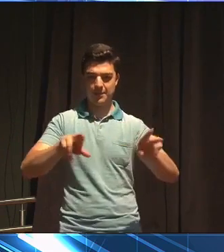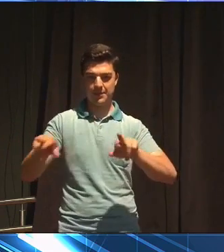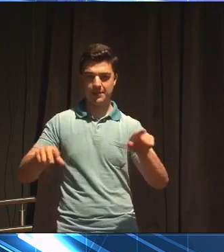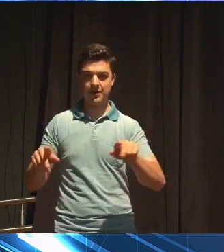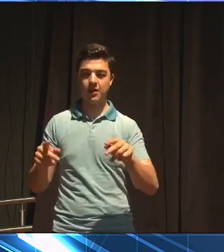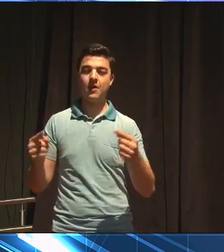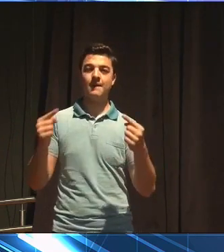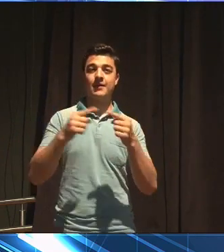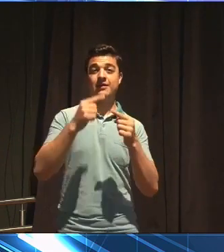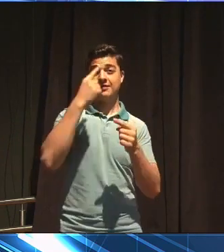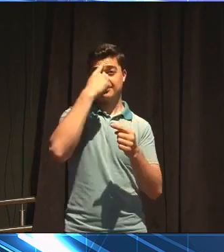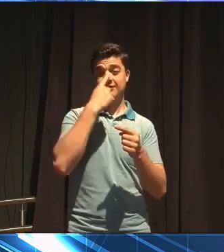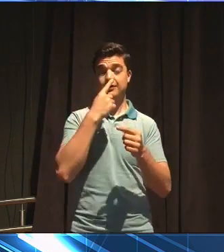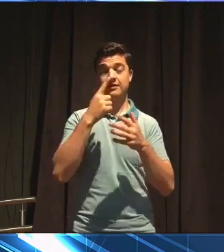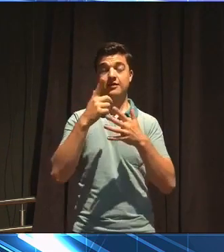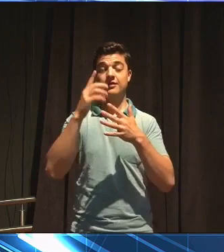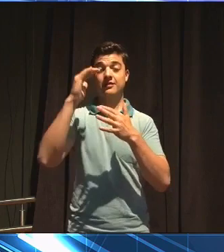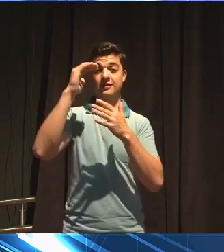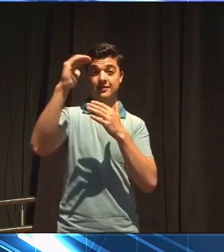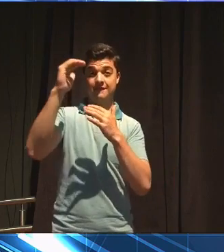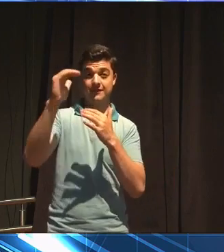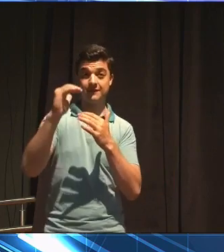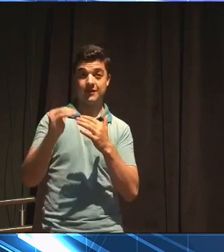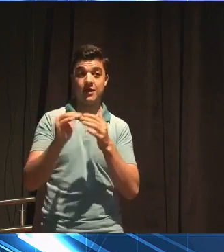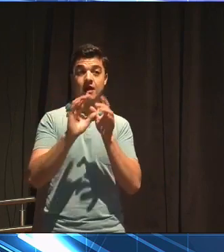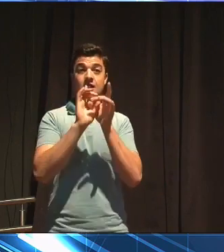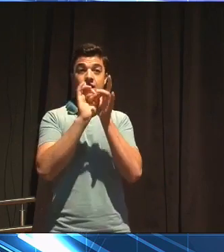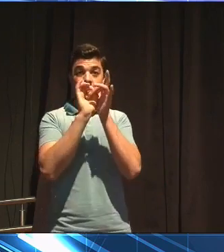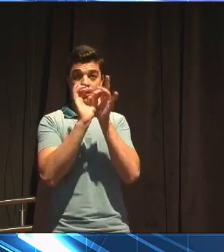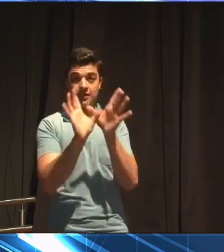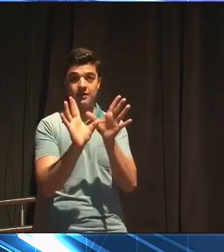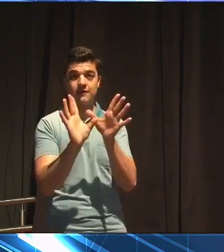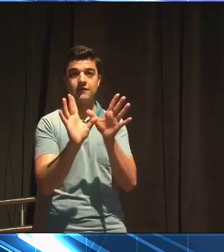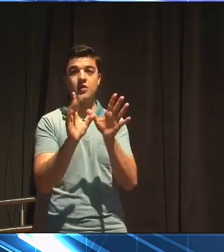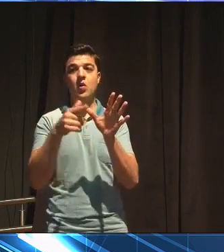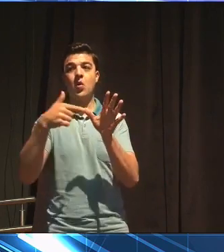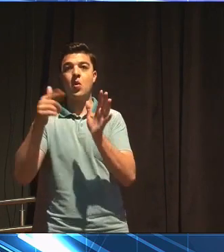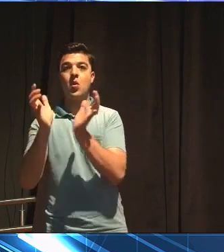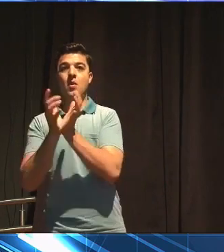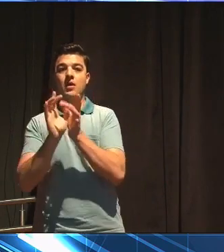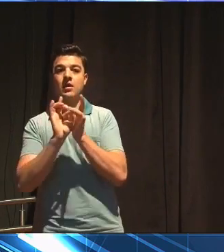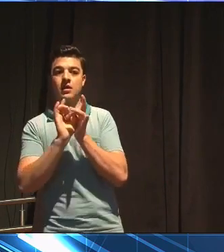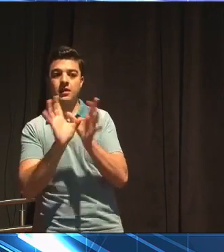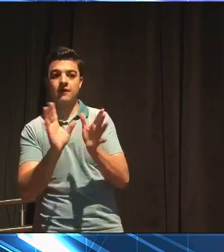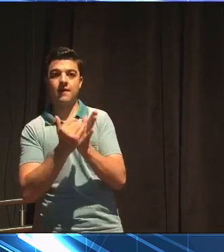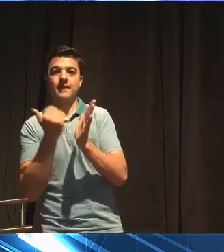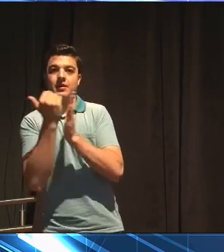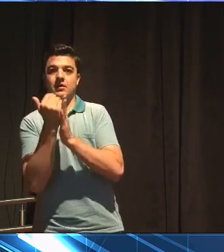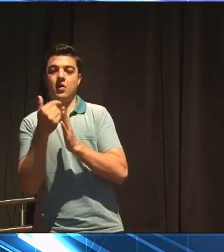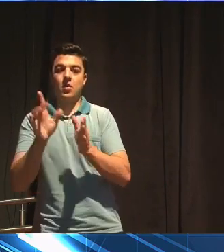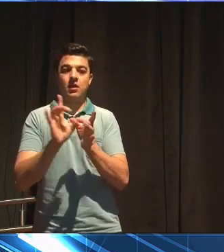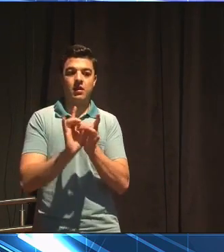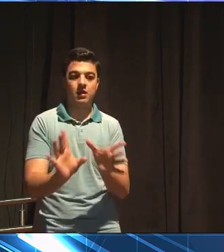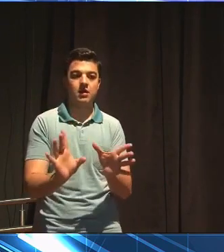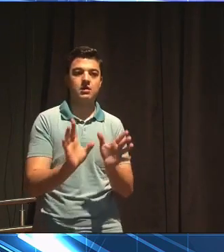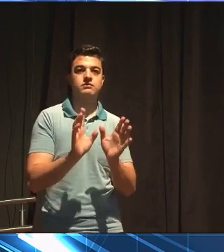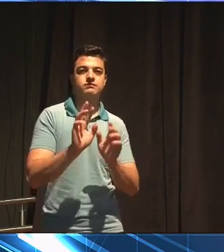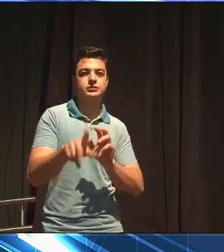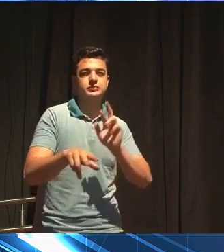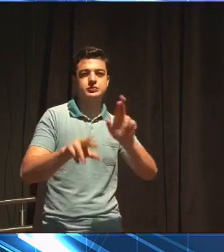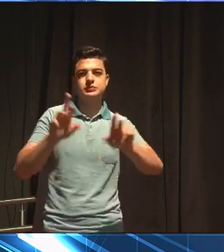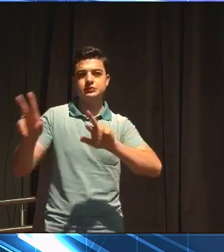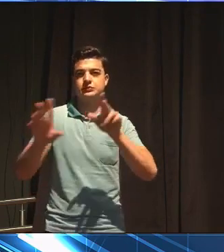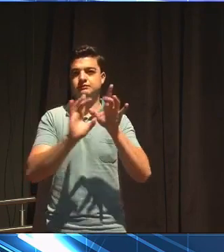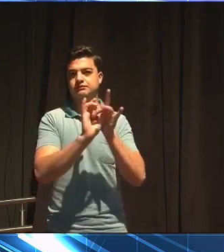de permissionamento diferente na API ou naquela aplicação. E aí que